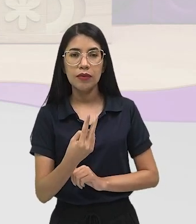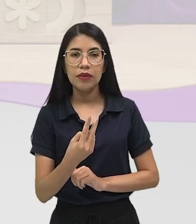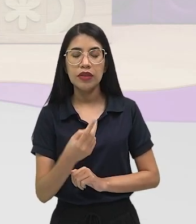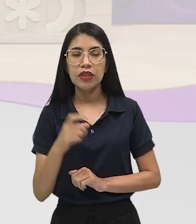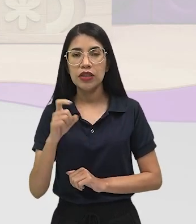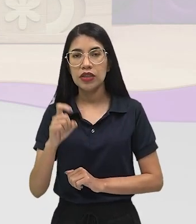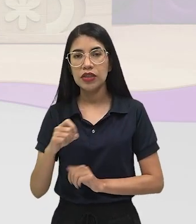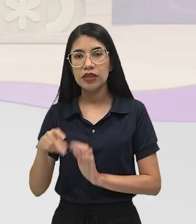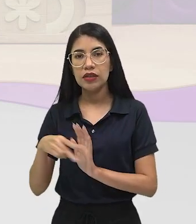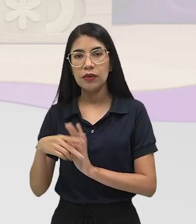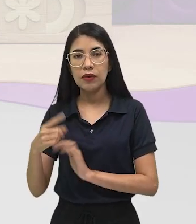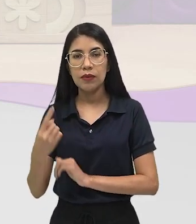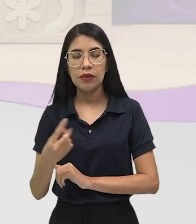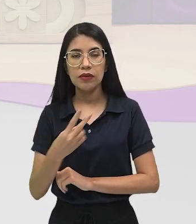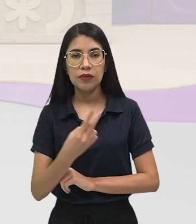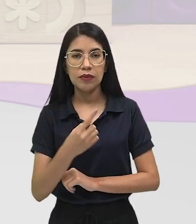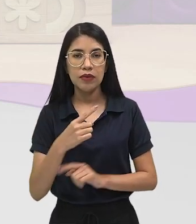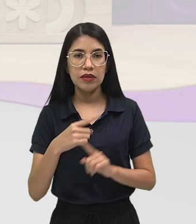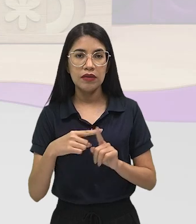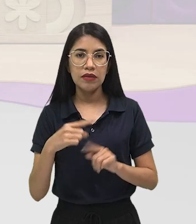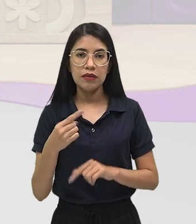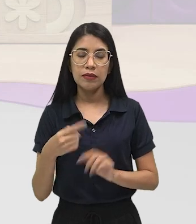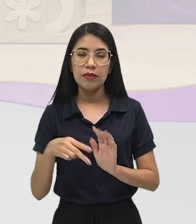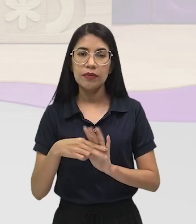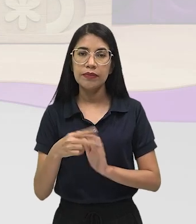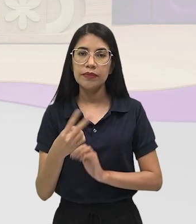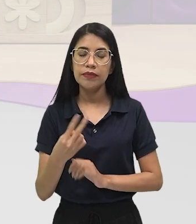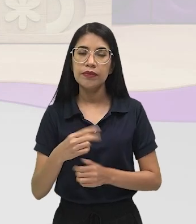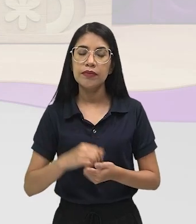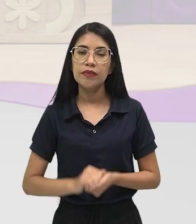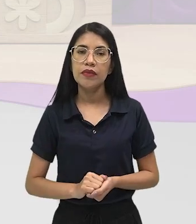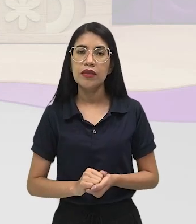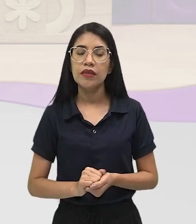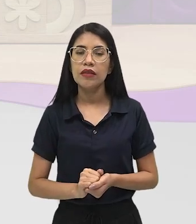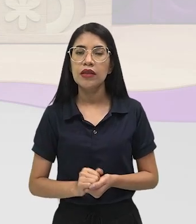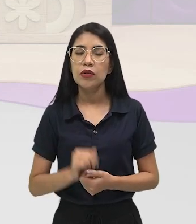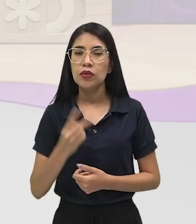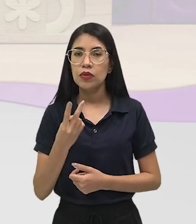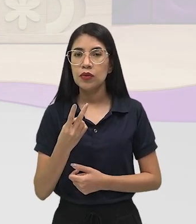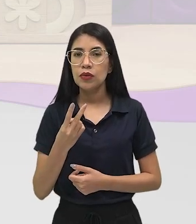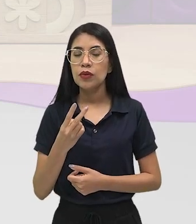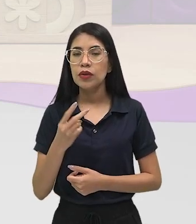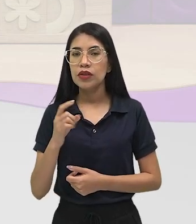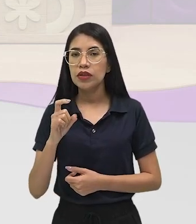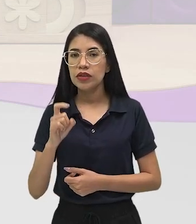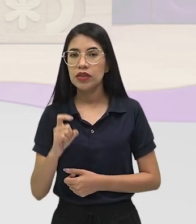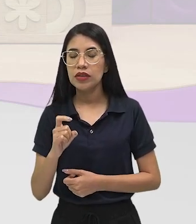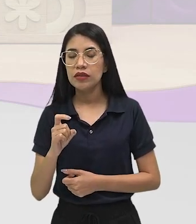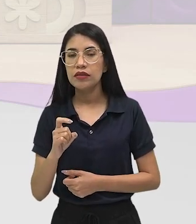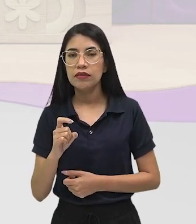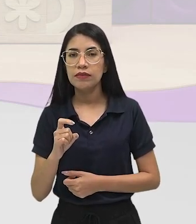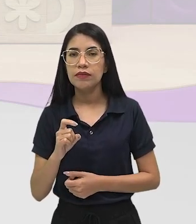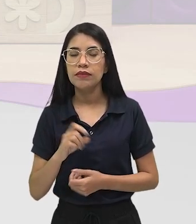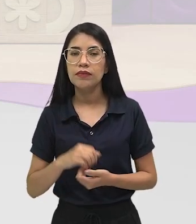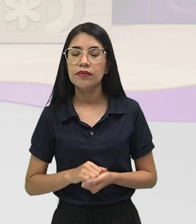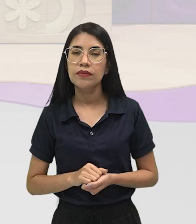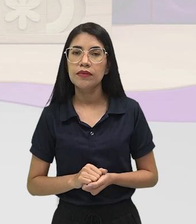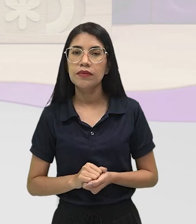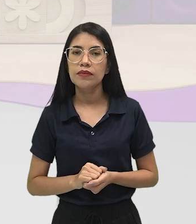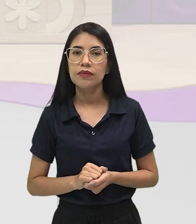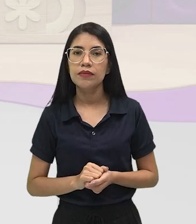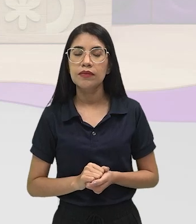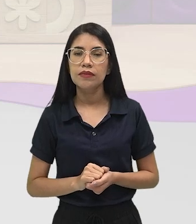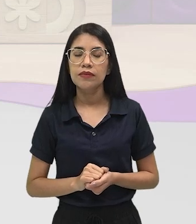e um X igual a 1, nós temos 2 vezes 1, 2. Quando eu coloco 2 no X, quando eu aumento